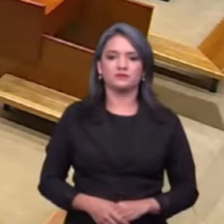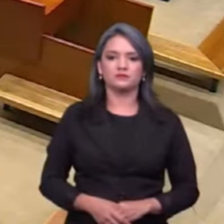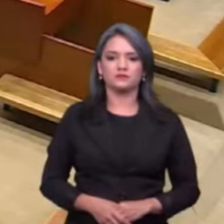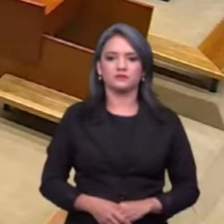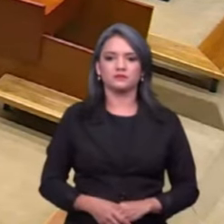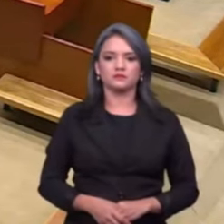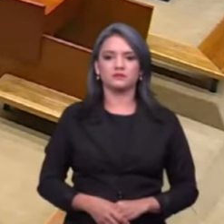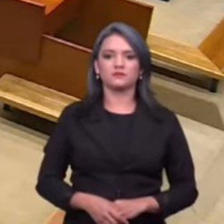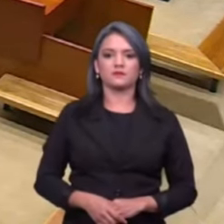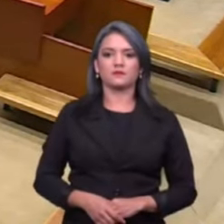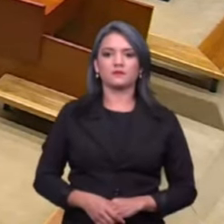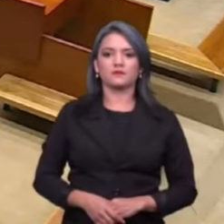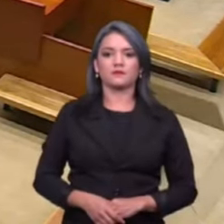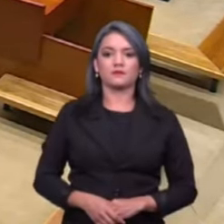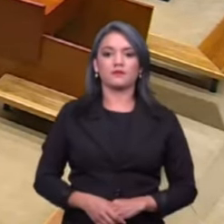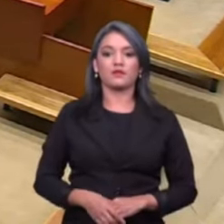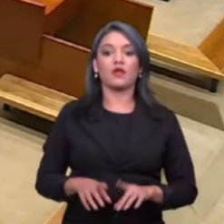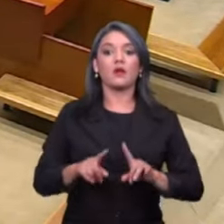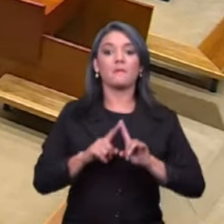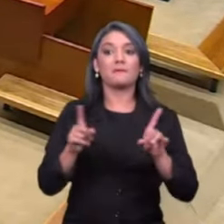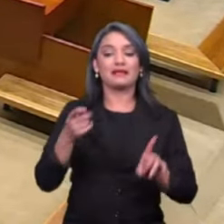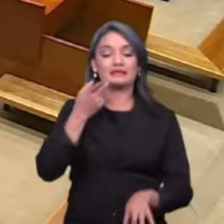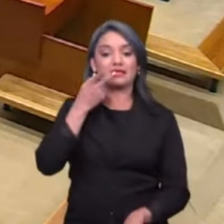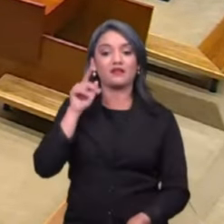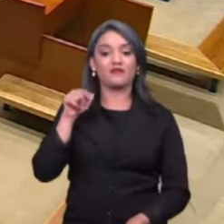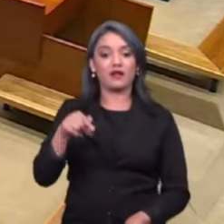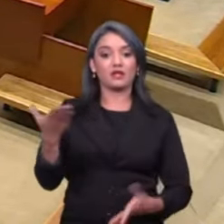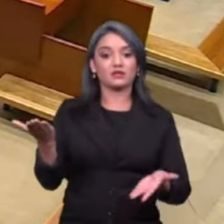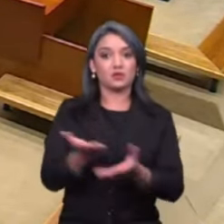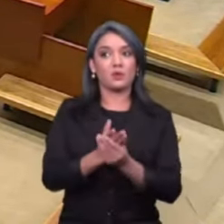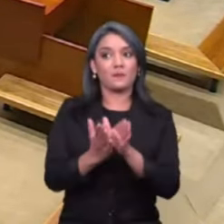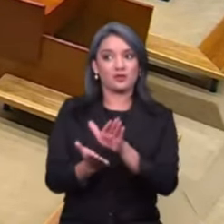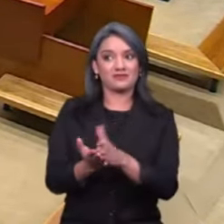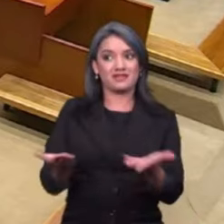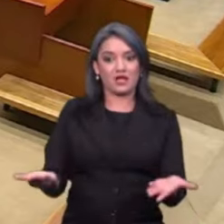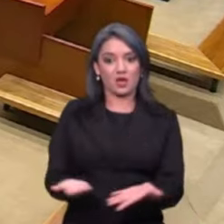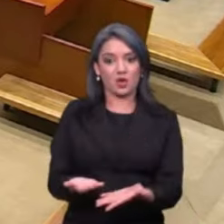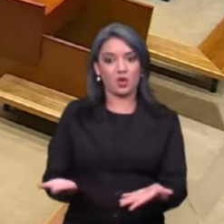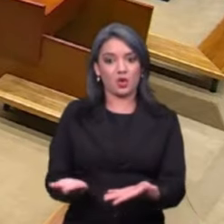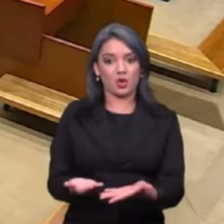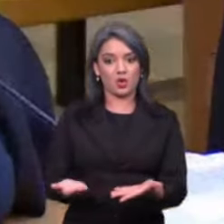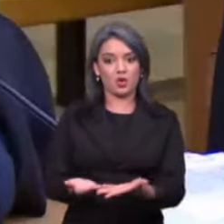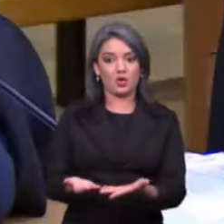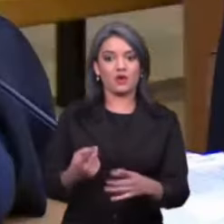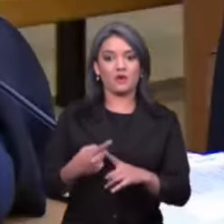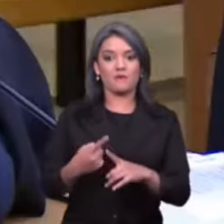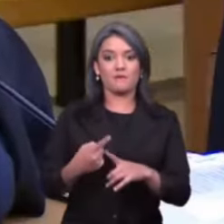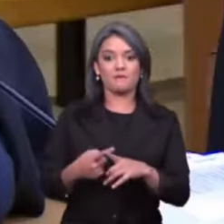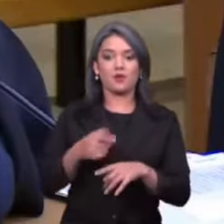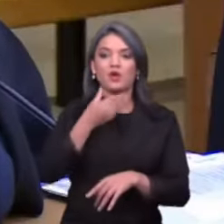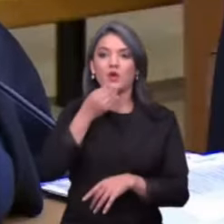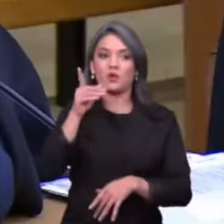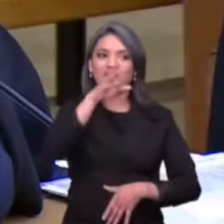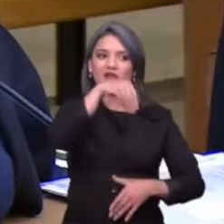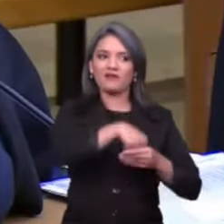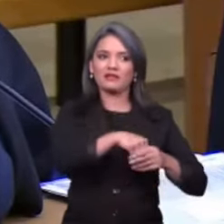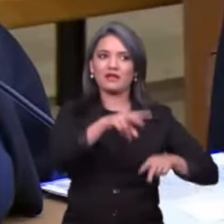Improvimento no caso concreto, que ele estava... Caso concreto eram 3 gramas. Não provimento, mas ele estava dentro da prisão, né?